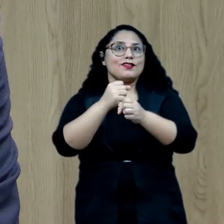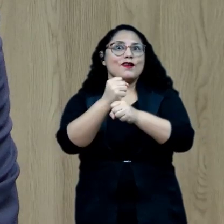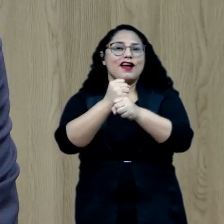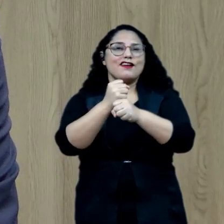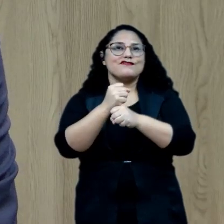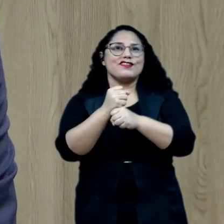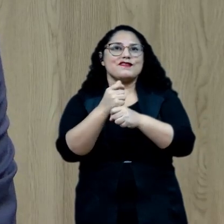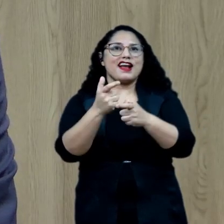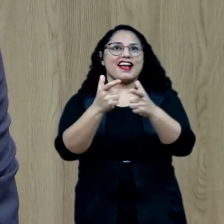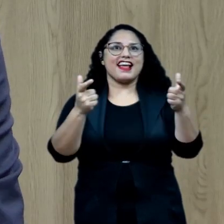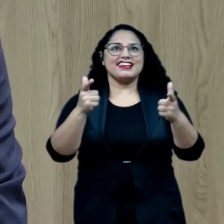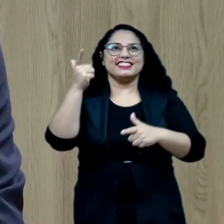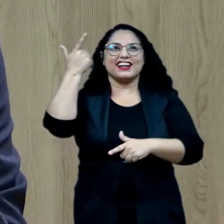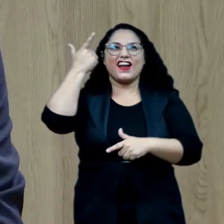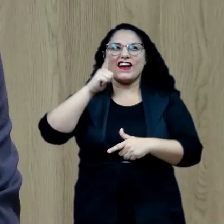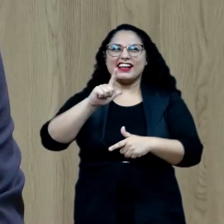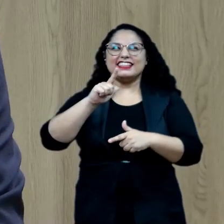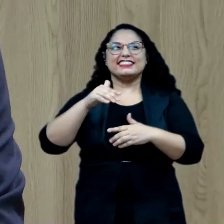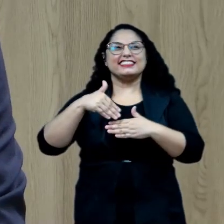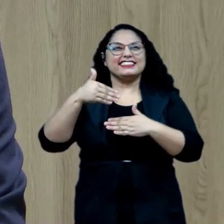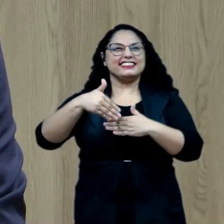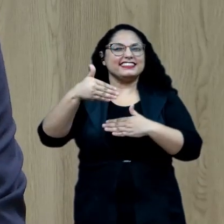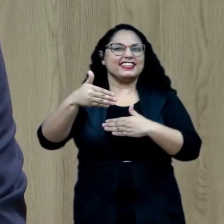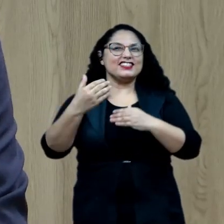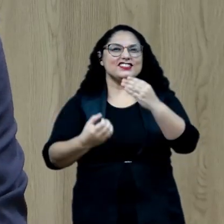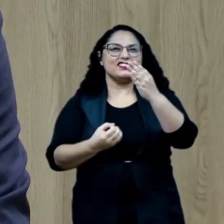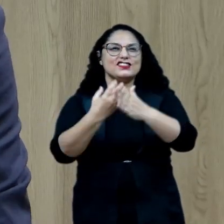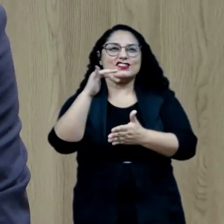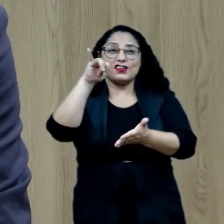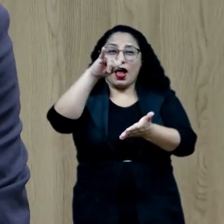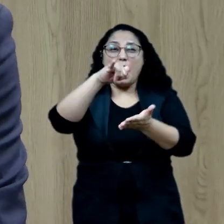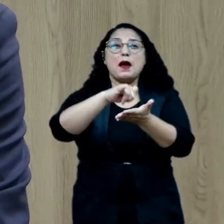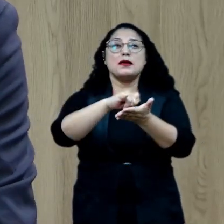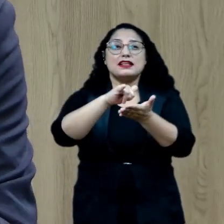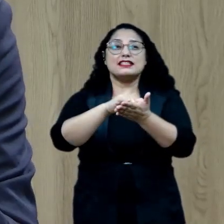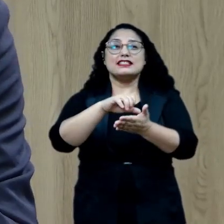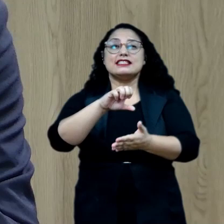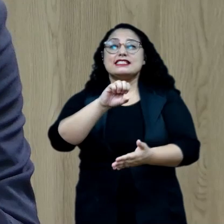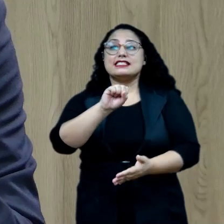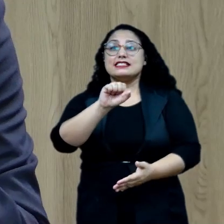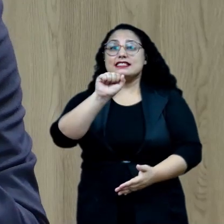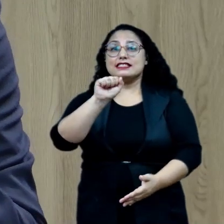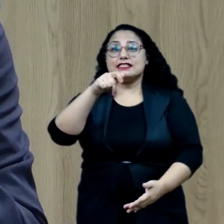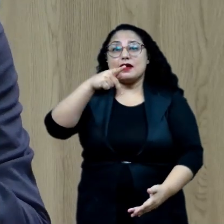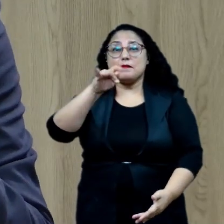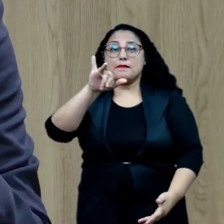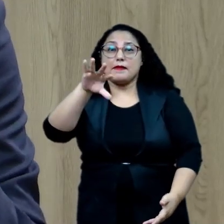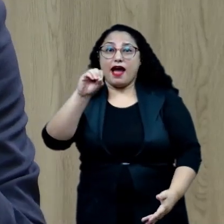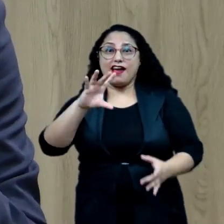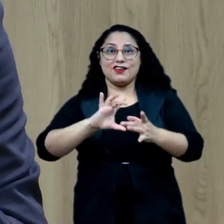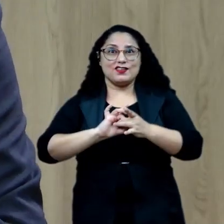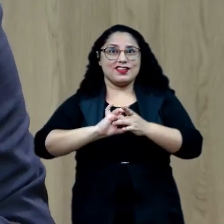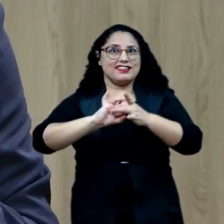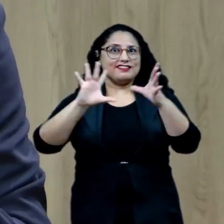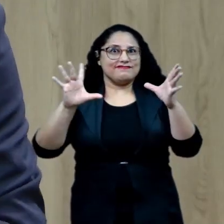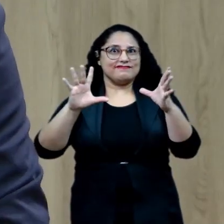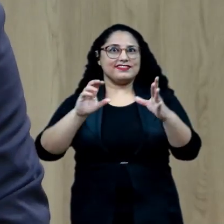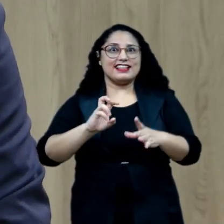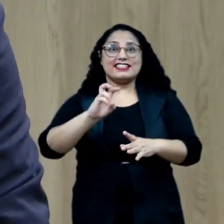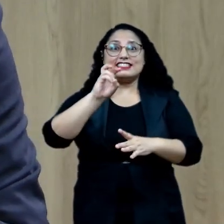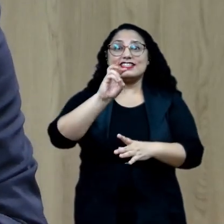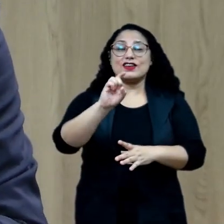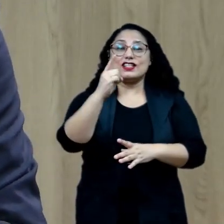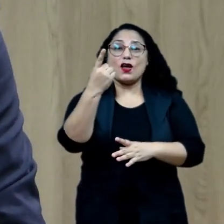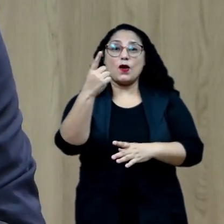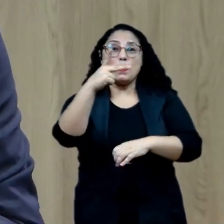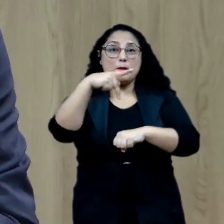grande conquista, e posteriormente surge o aplicativo Sampaio Concept, que está disponível hoje para 51